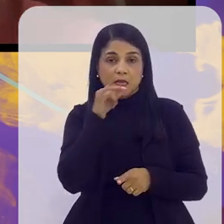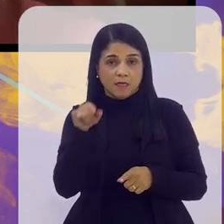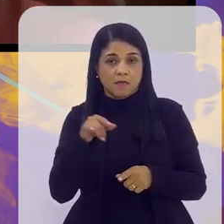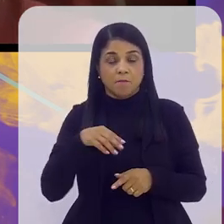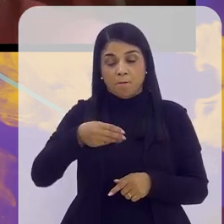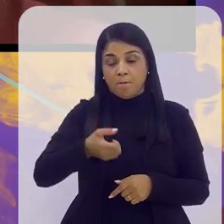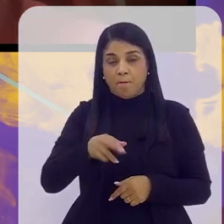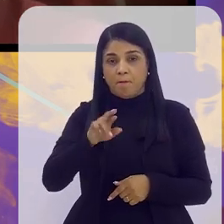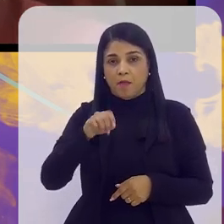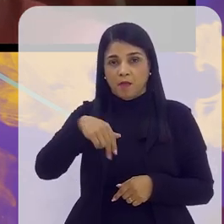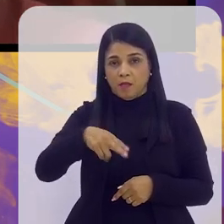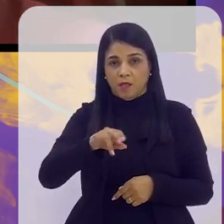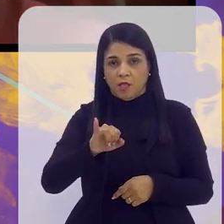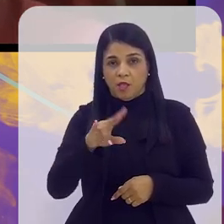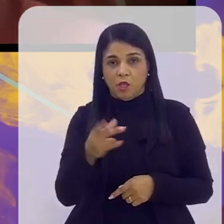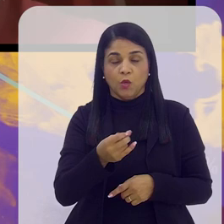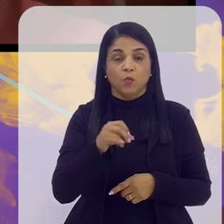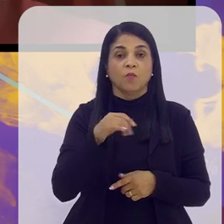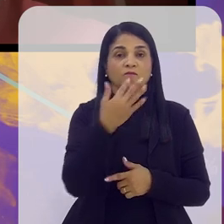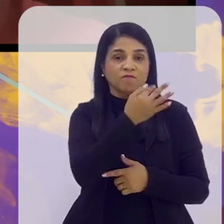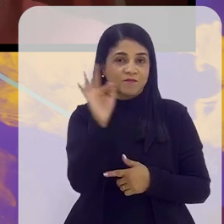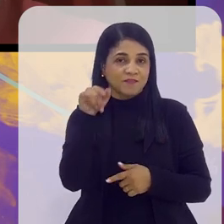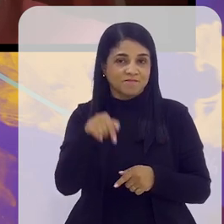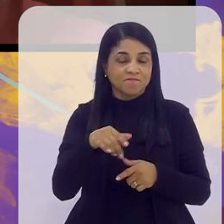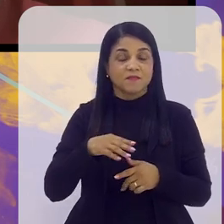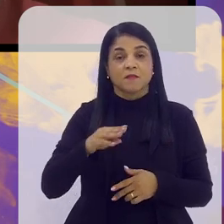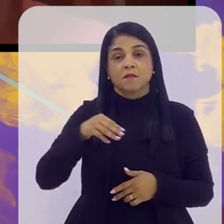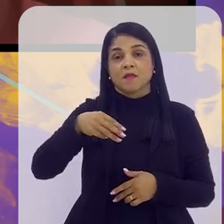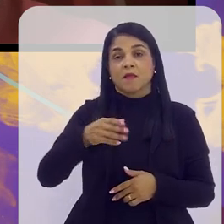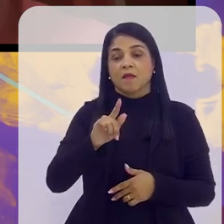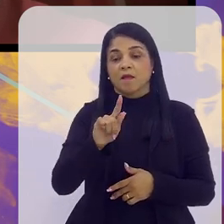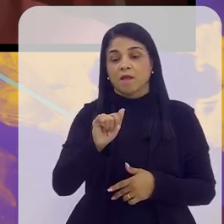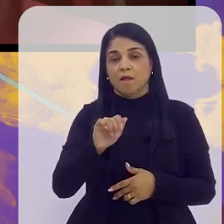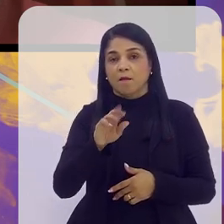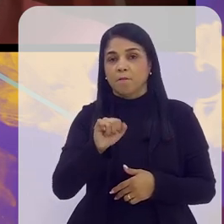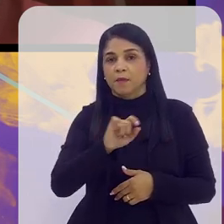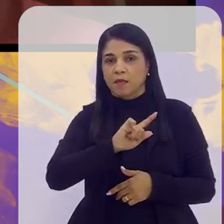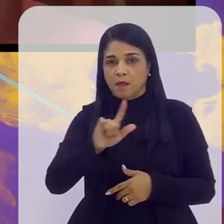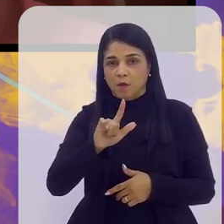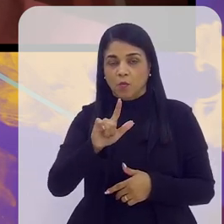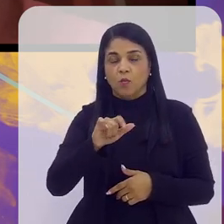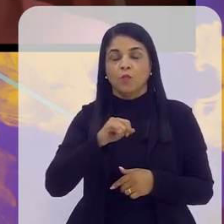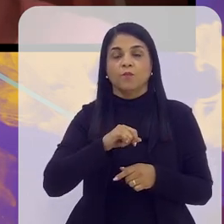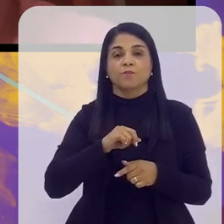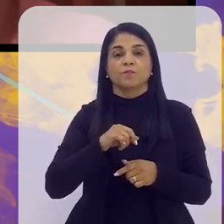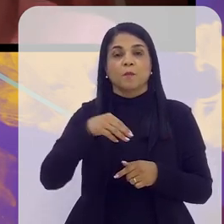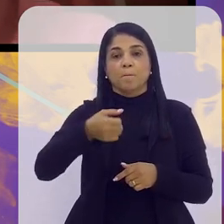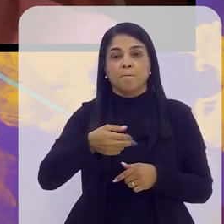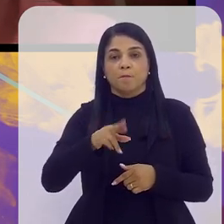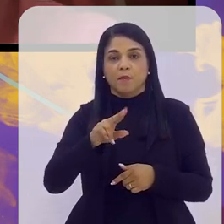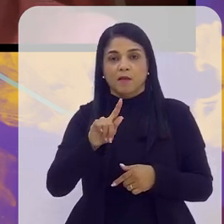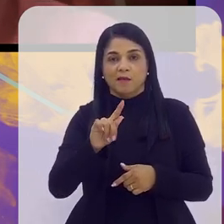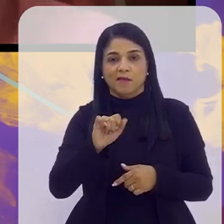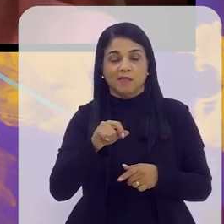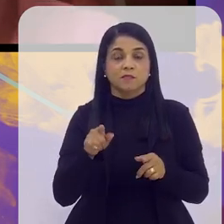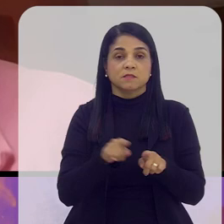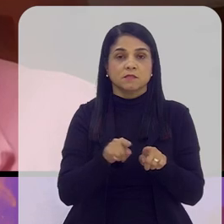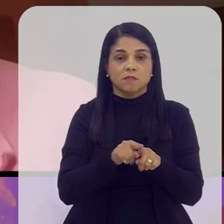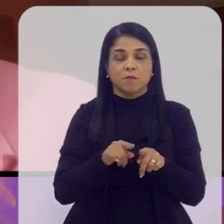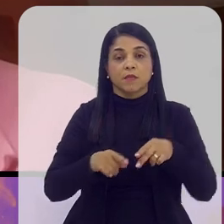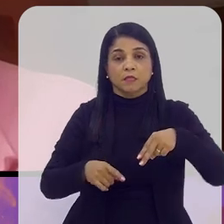lá na Itália. Marquinhos do PSG, Paris Saint-Germain, Gabriel Magalhães do Arsenal e o Nino aqui do